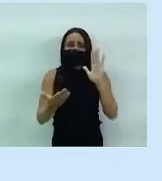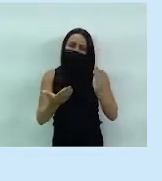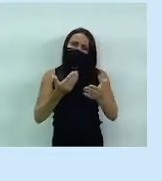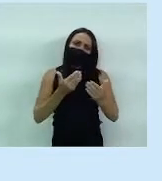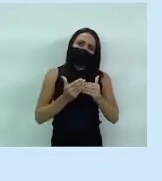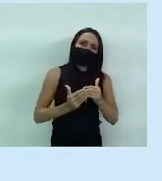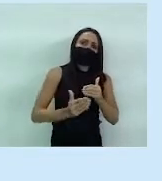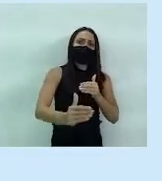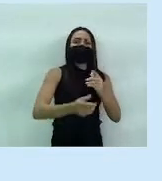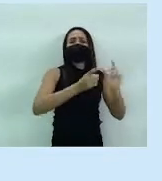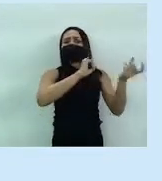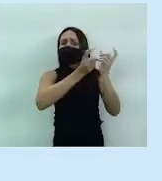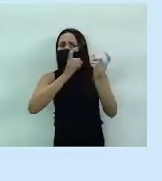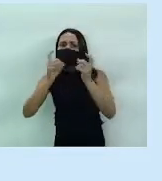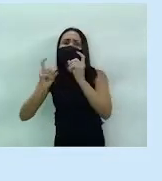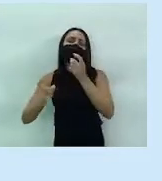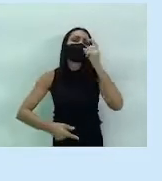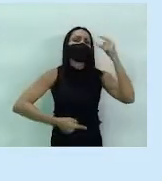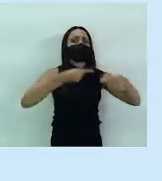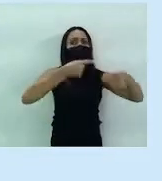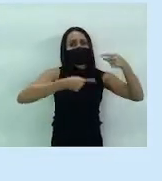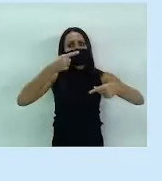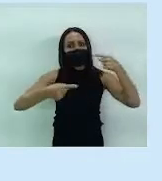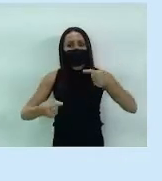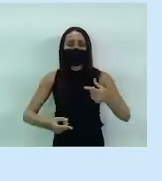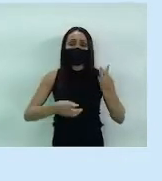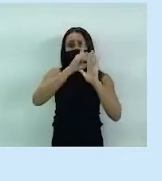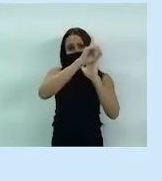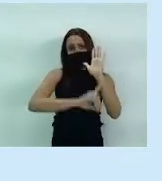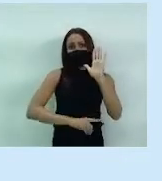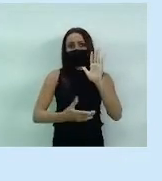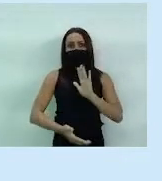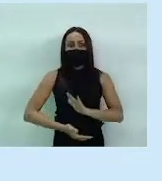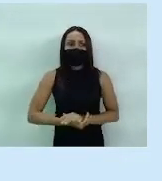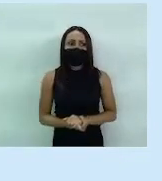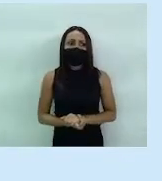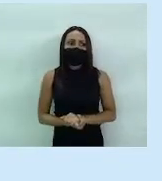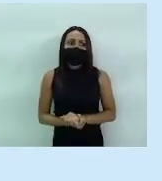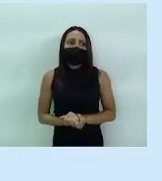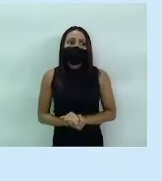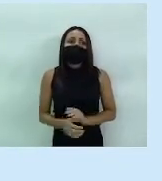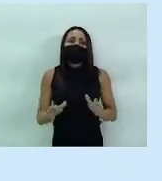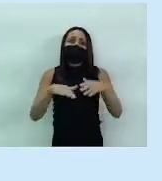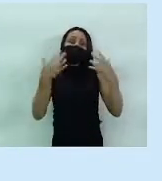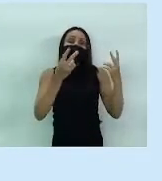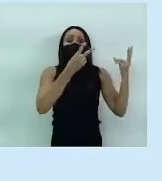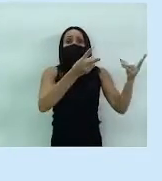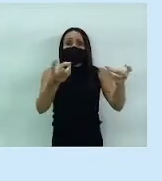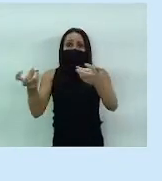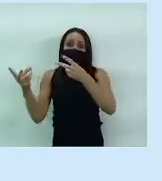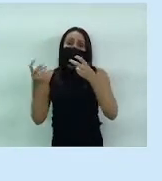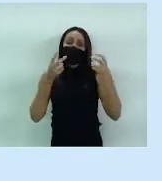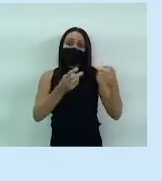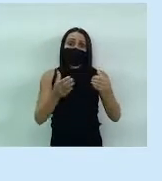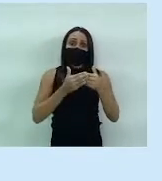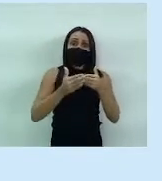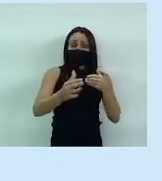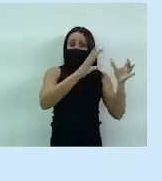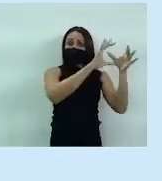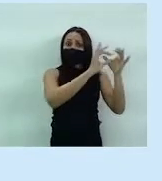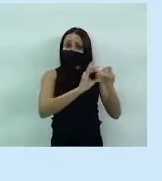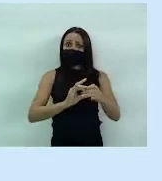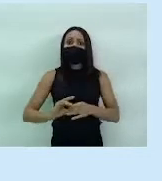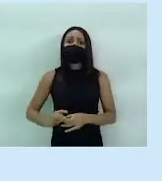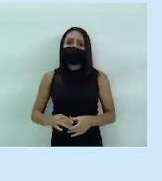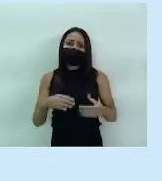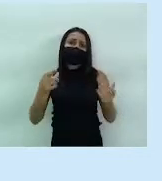começa um debate, uma discussão a respeito desses direitos. E aí a gente percebe, a partir dessa contextualização,